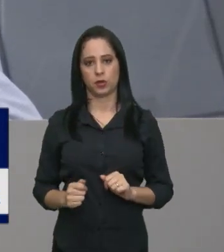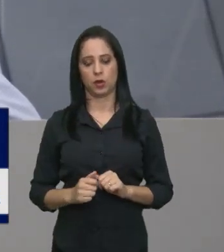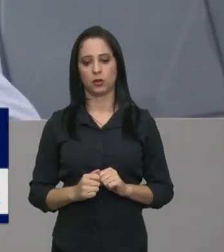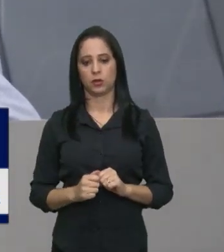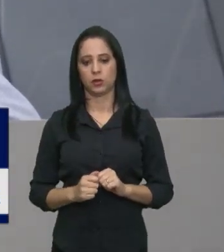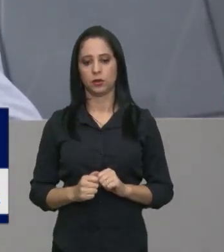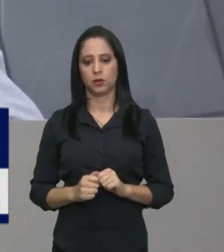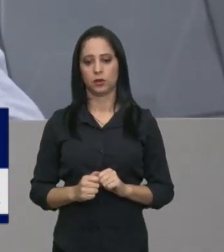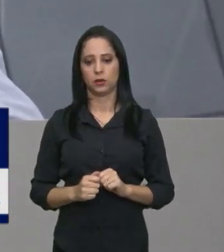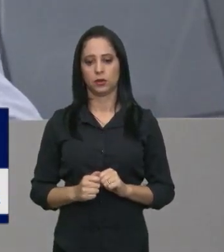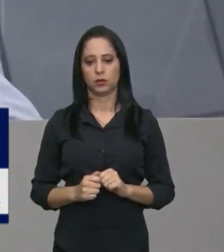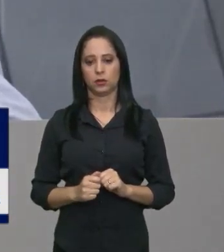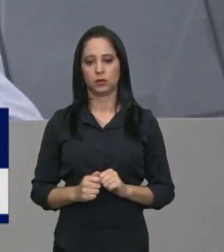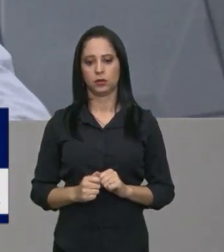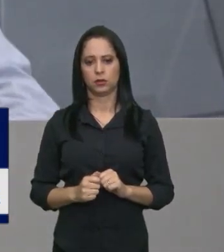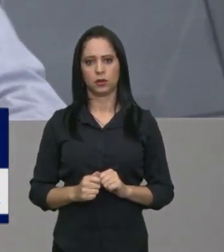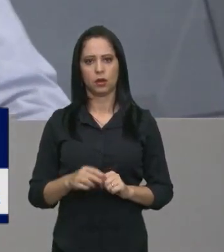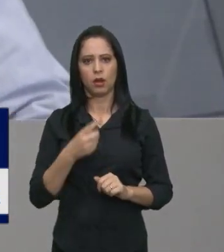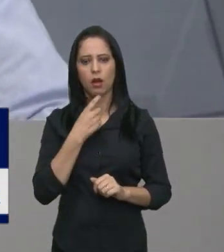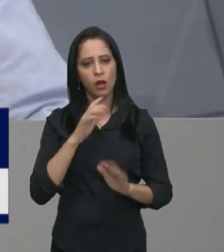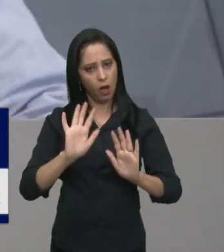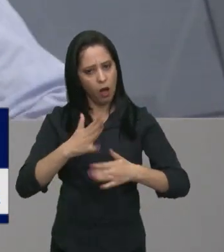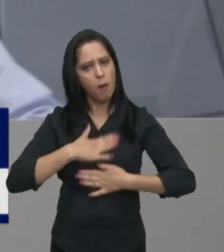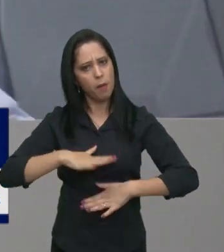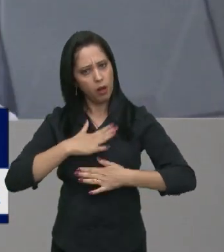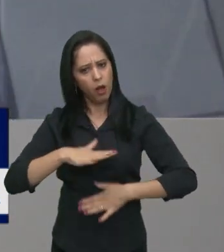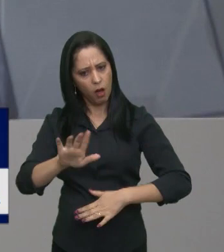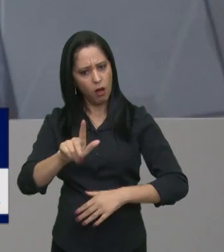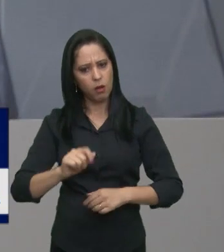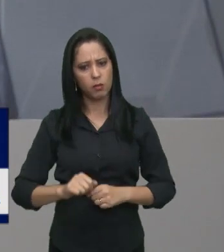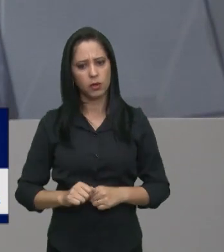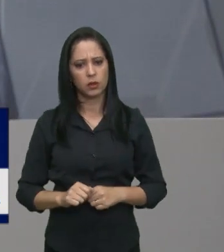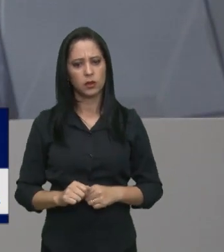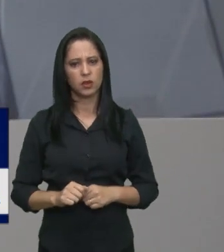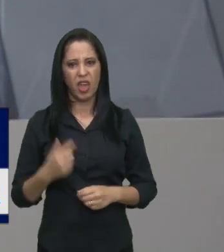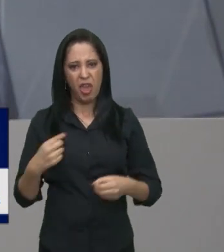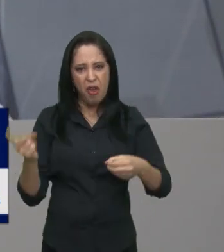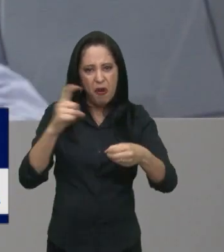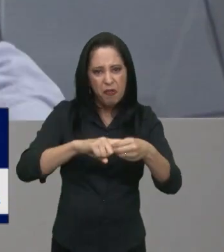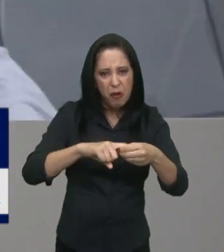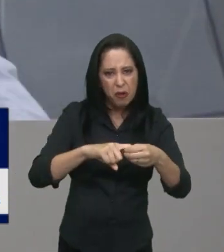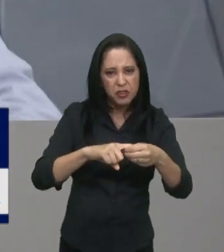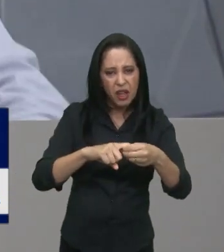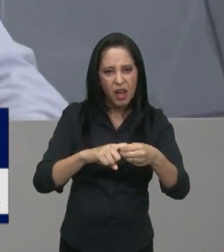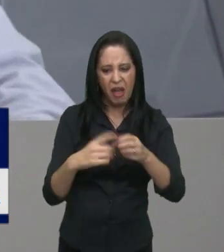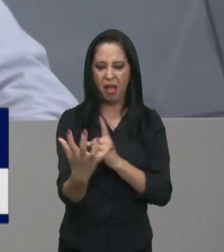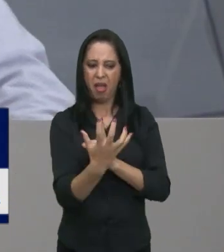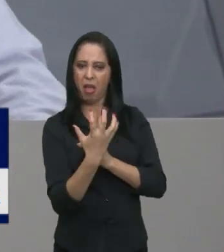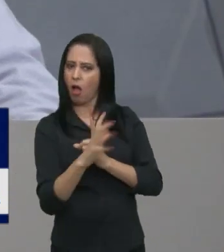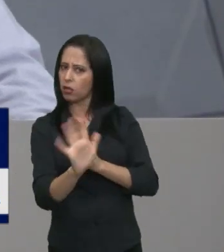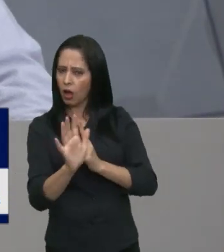Não quero voltar para a base não, Juvenil. Pode ficar sossegado. Você ficar fazendo pressão aqui não, filho.